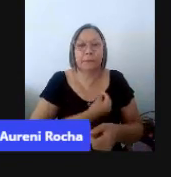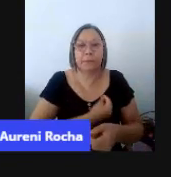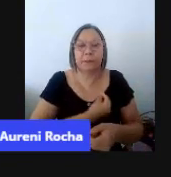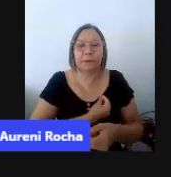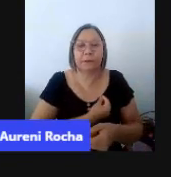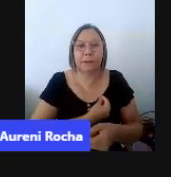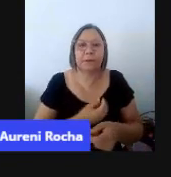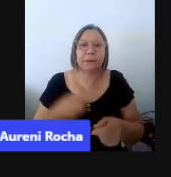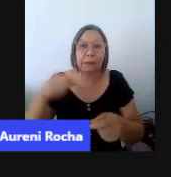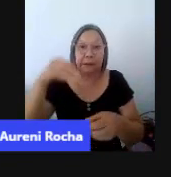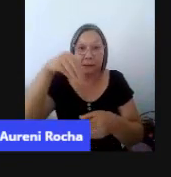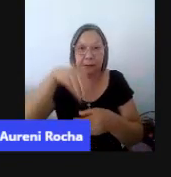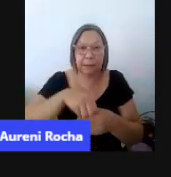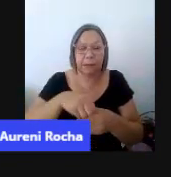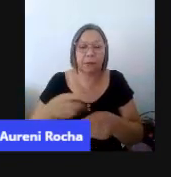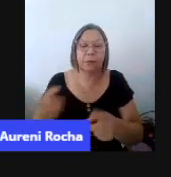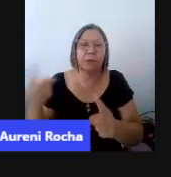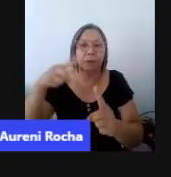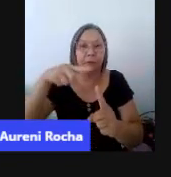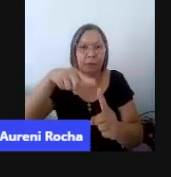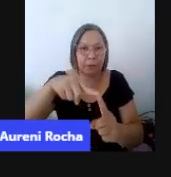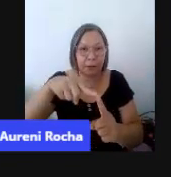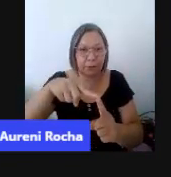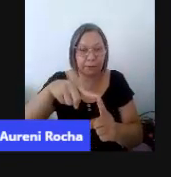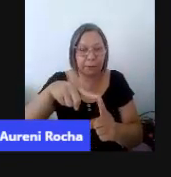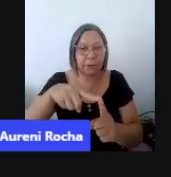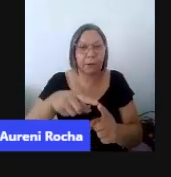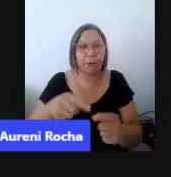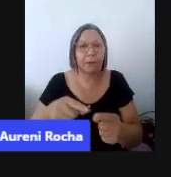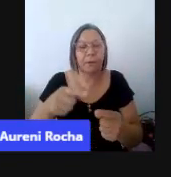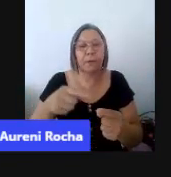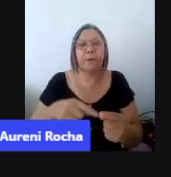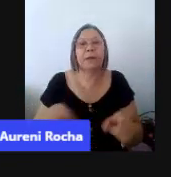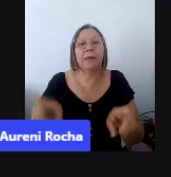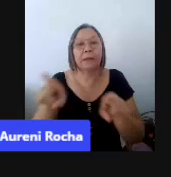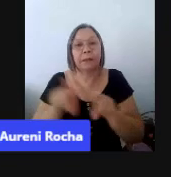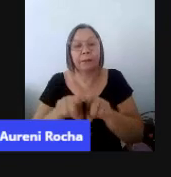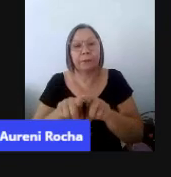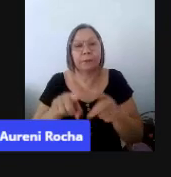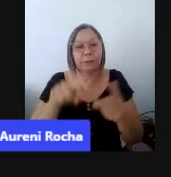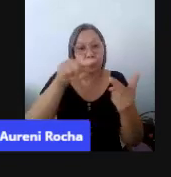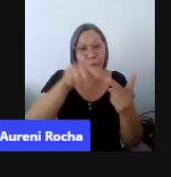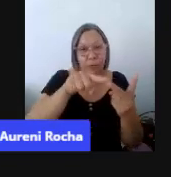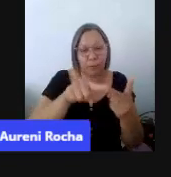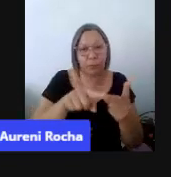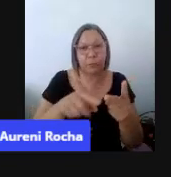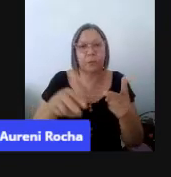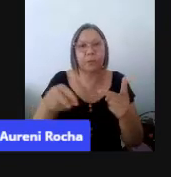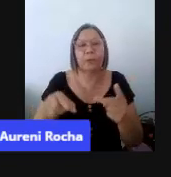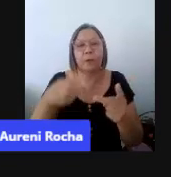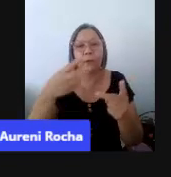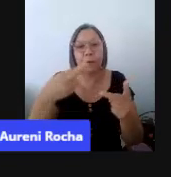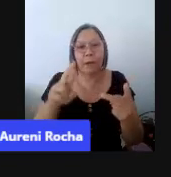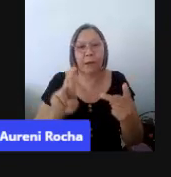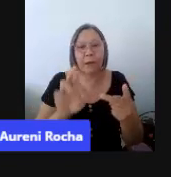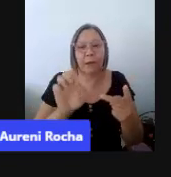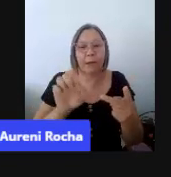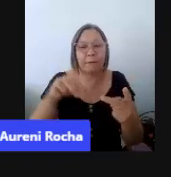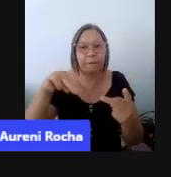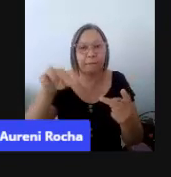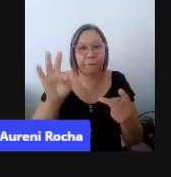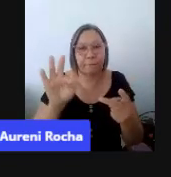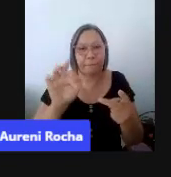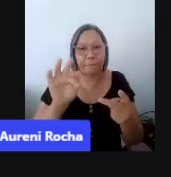referencial quanto no referencial circunstancial, para serem trabalhadas. Mas o que são essas implicações